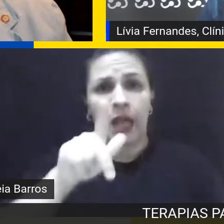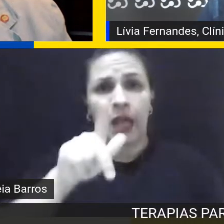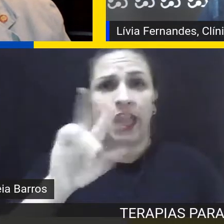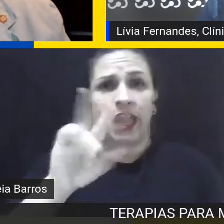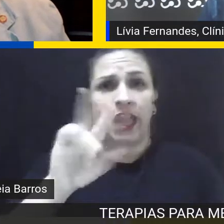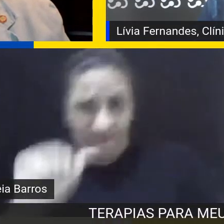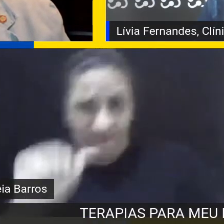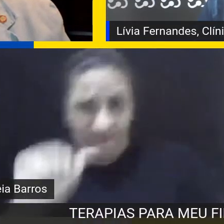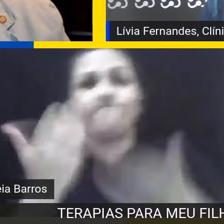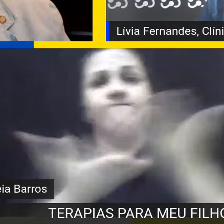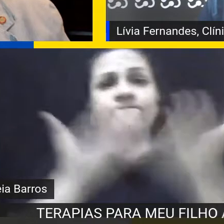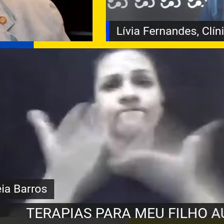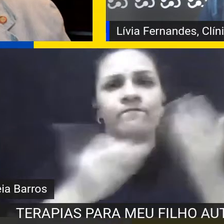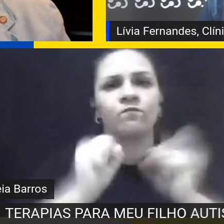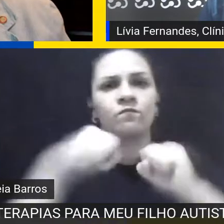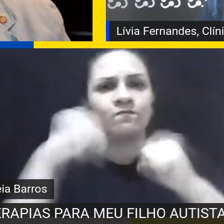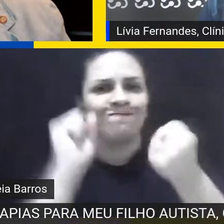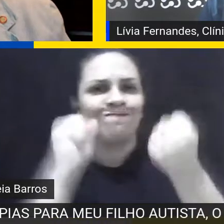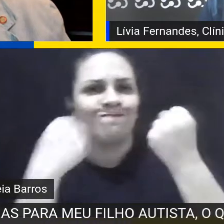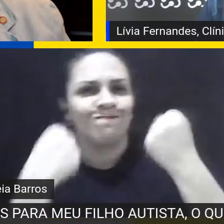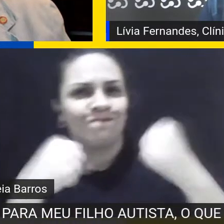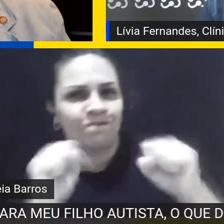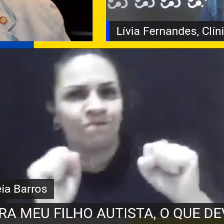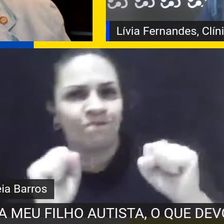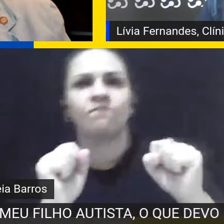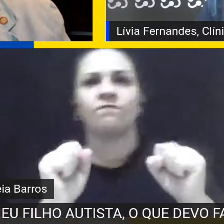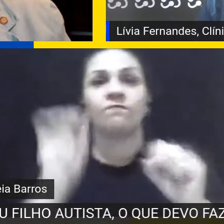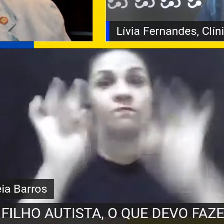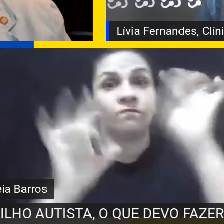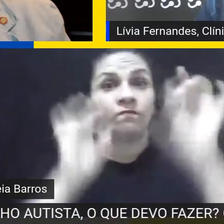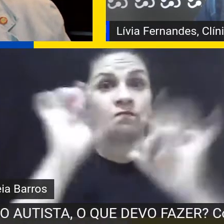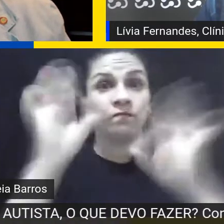terapeuta ocupacional, sou especialista em autismo.